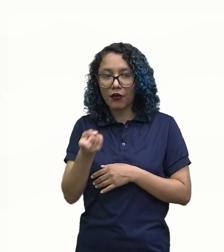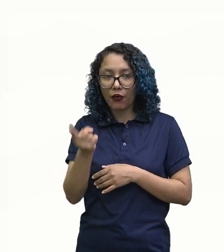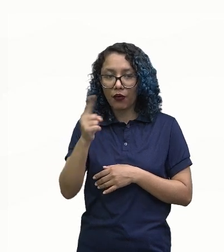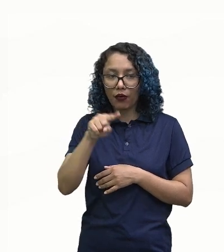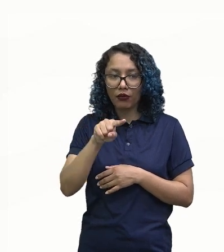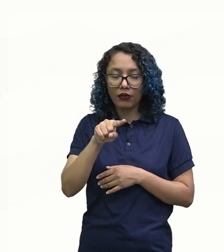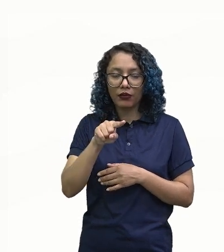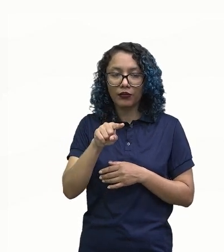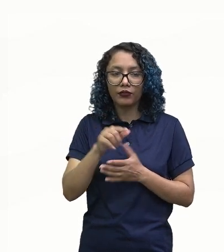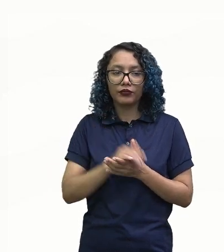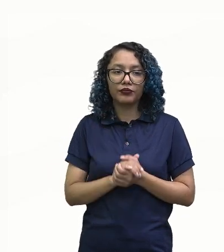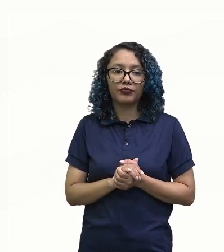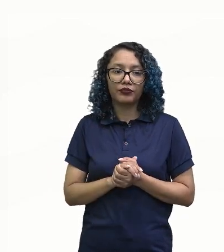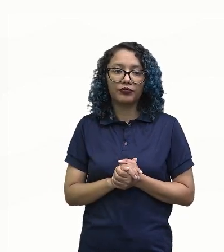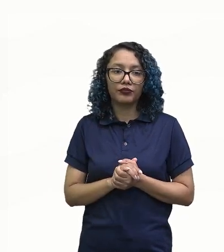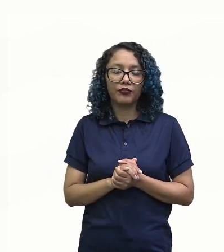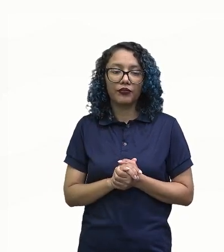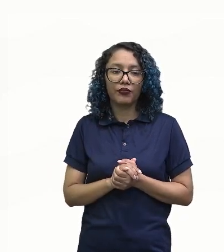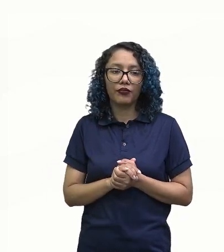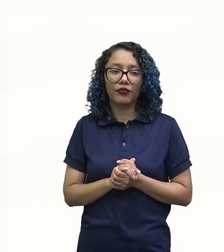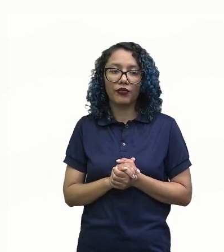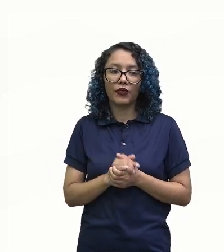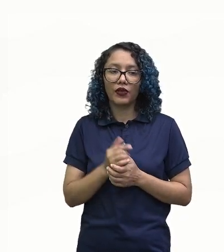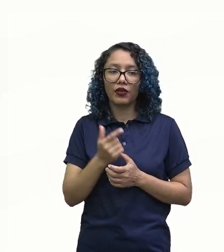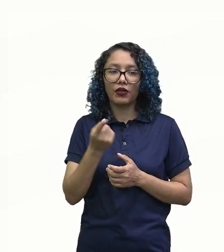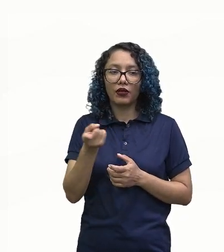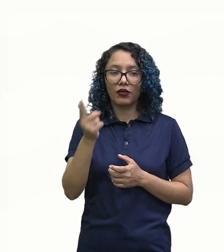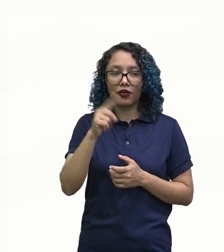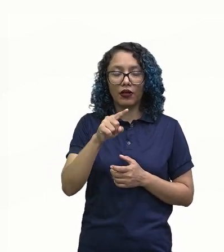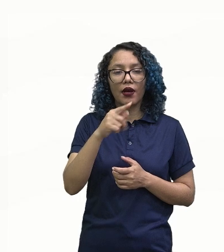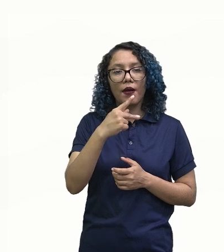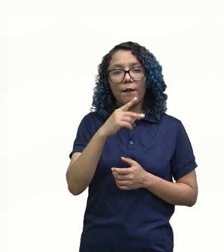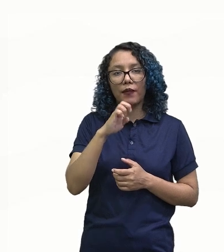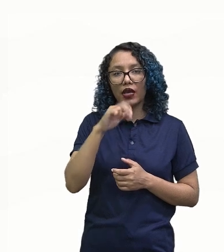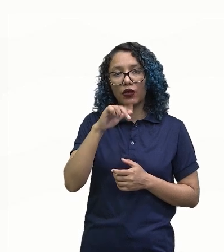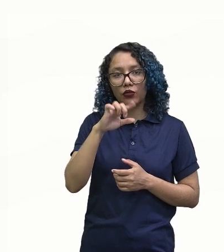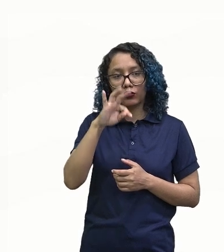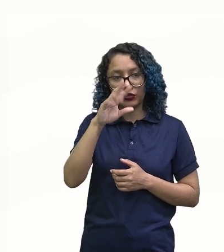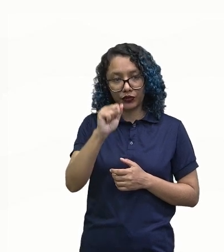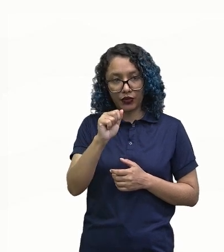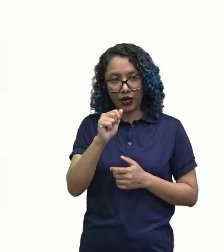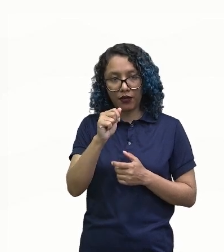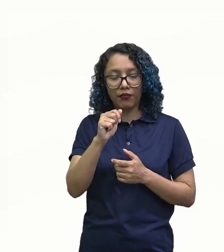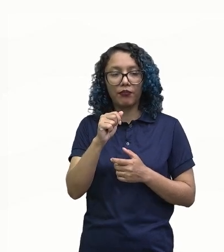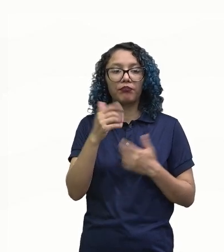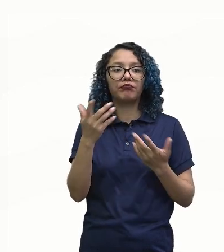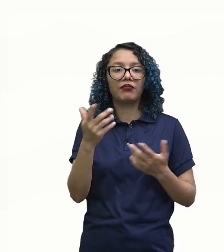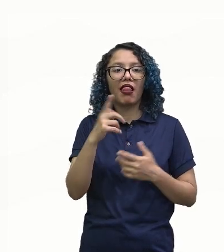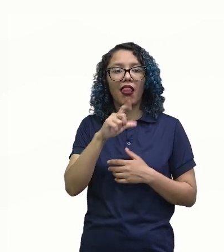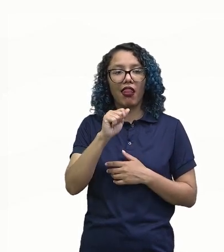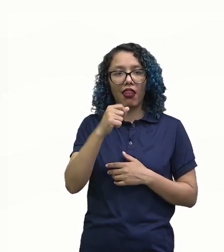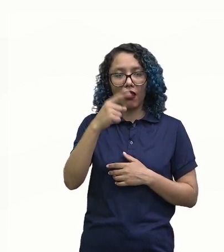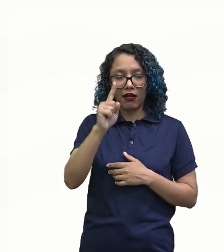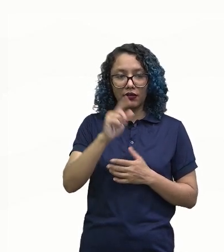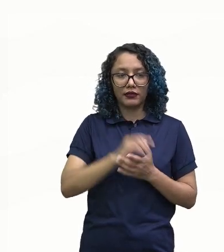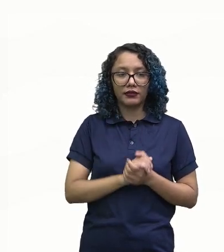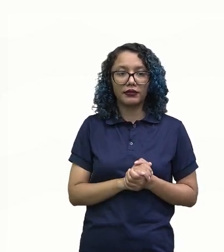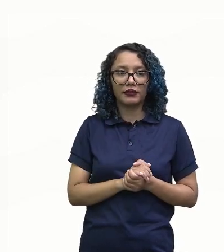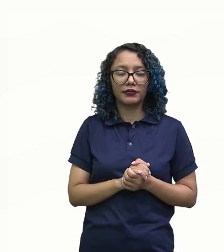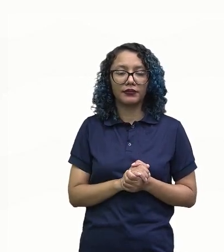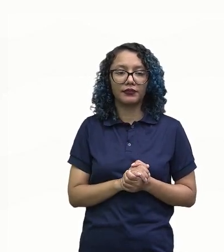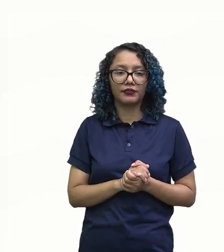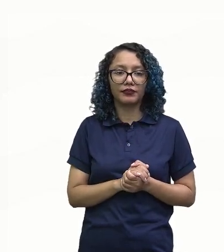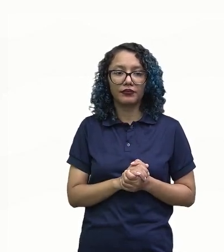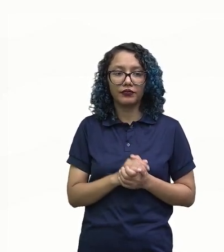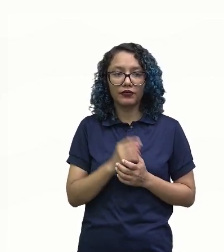A última é o pis e aqui é a penúltima sílaba. Se nós formos contar de outra maneira,